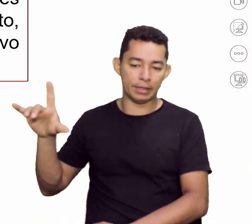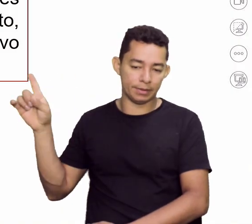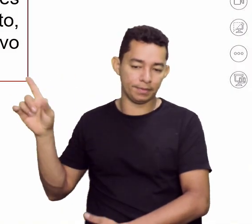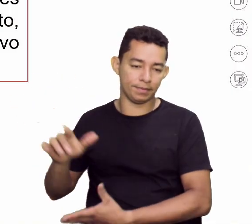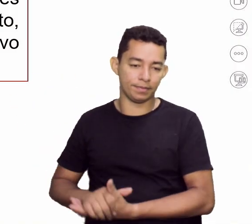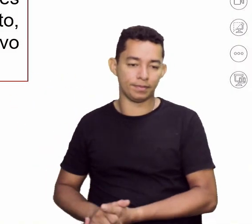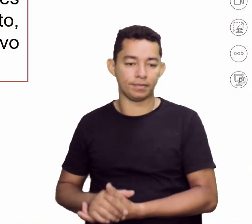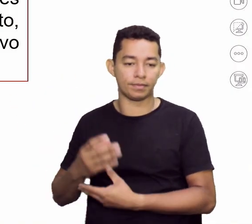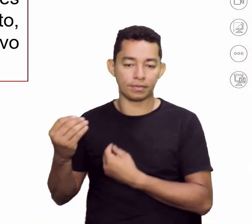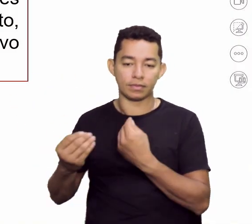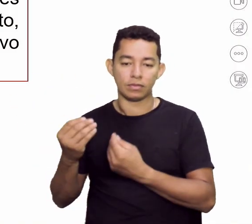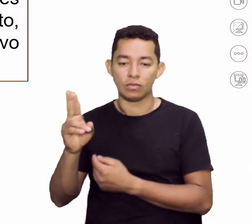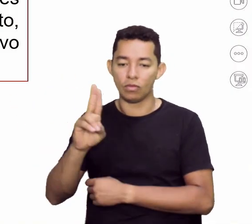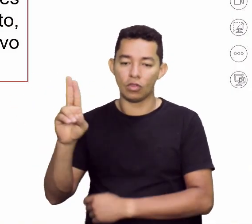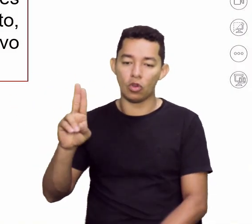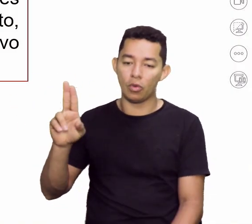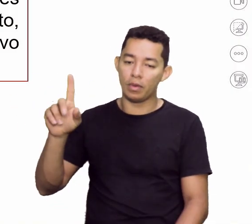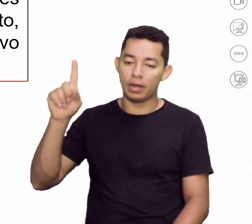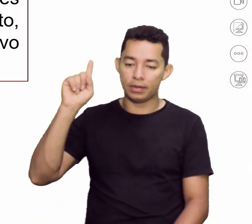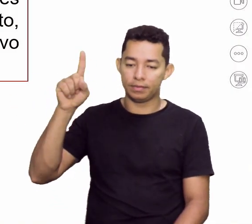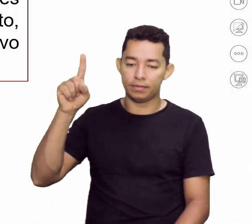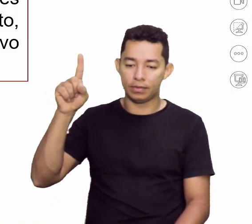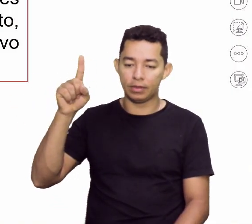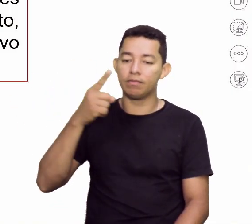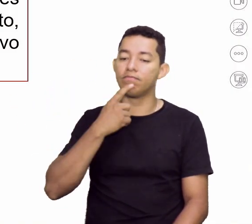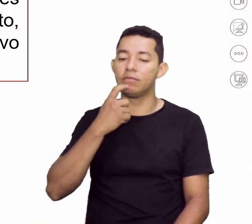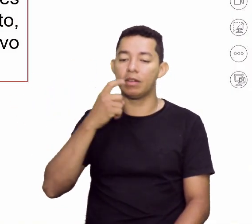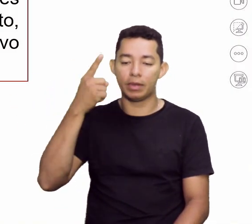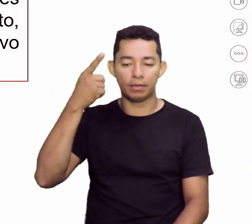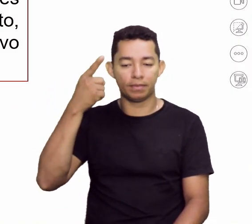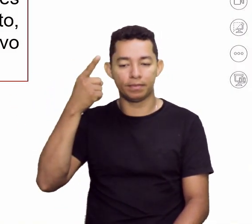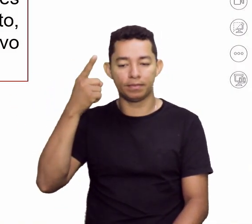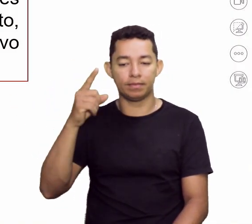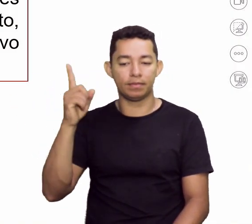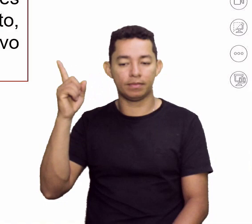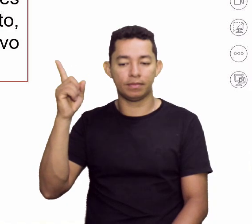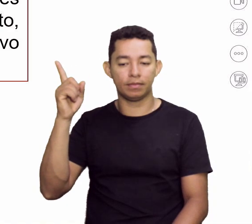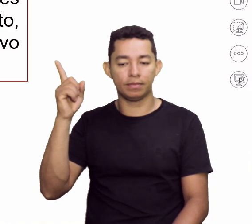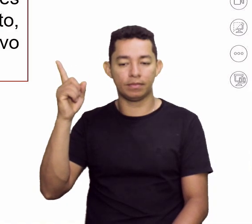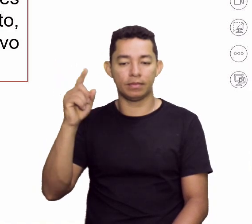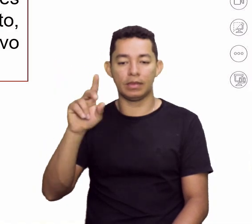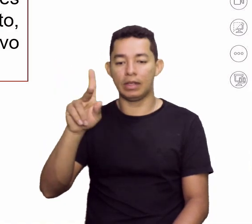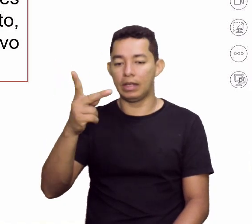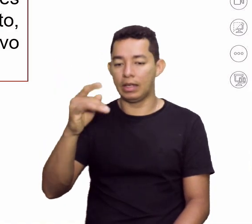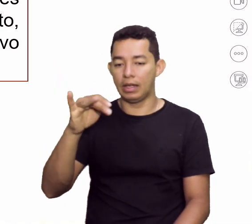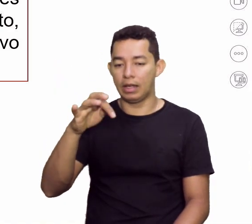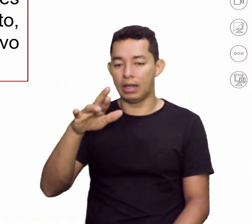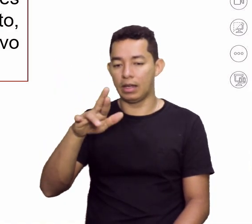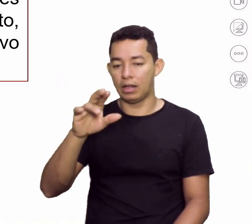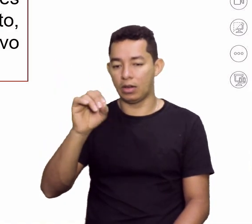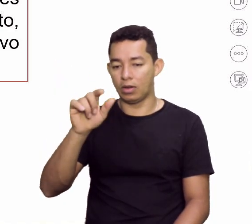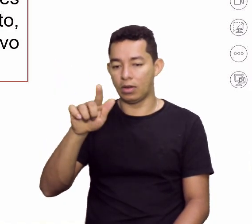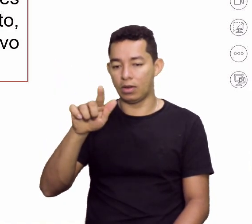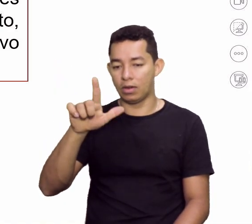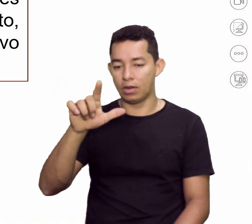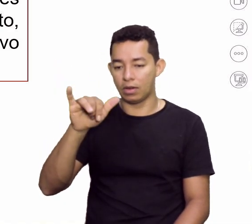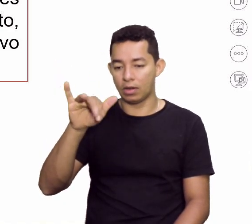como hieróglifos, tá? Glifos tem a ver com pedra, então